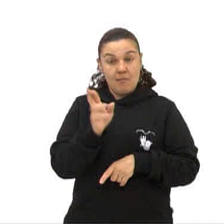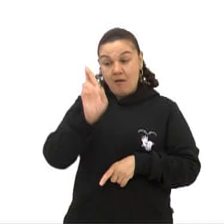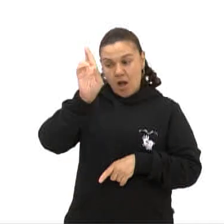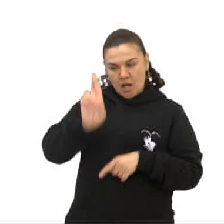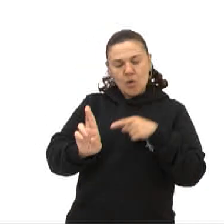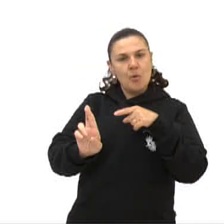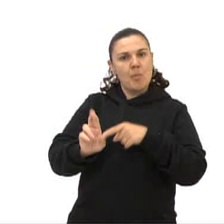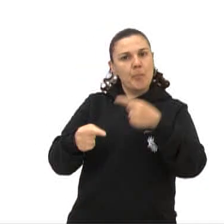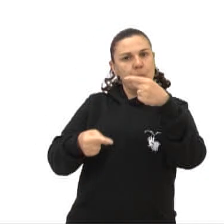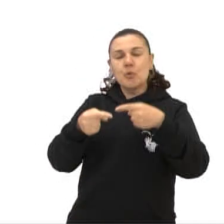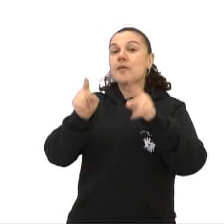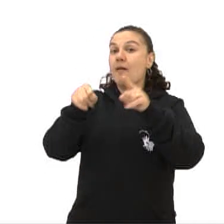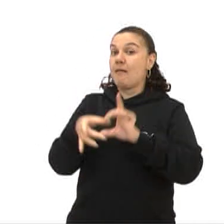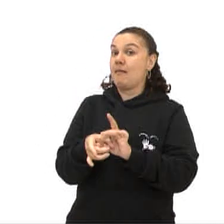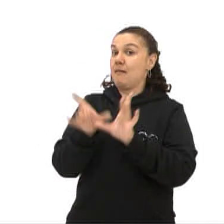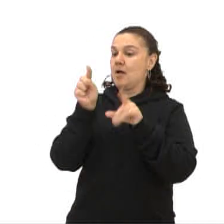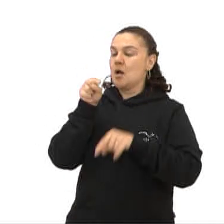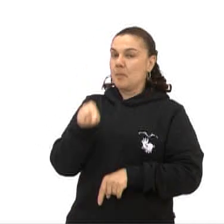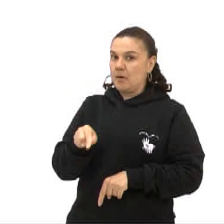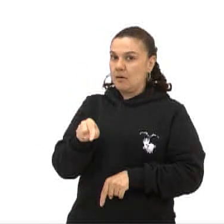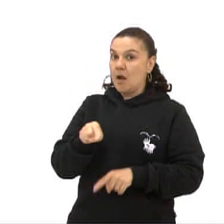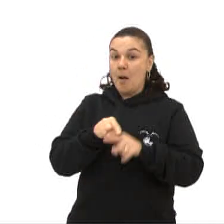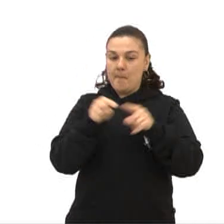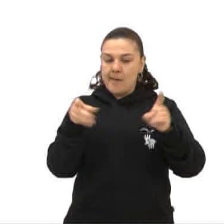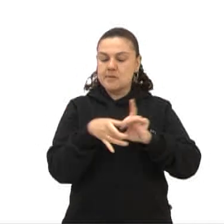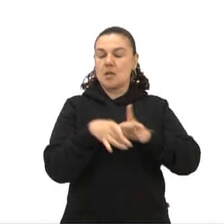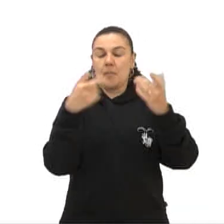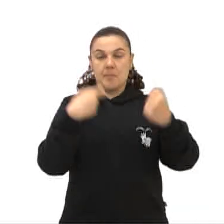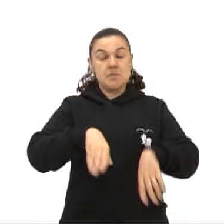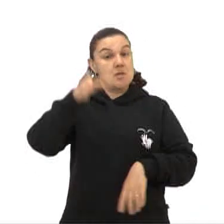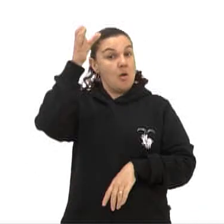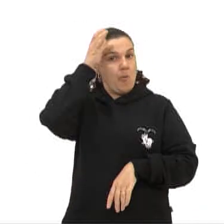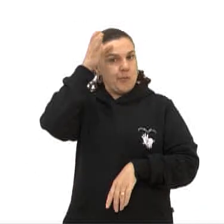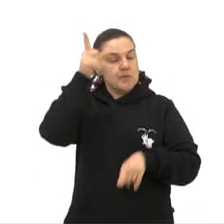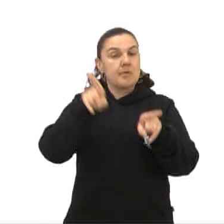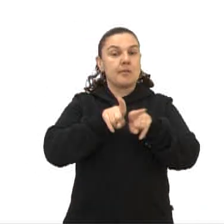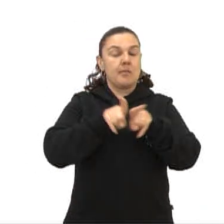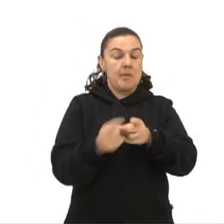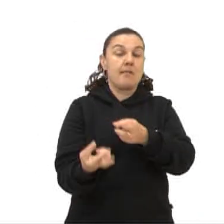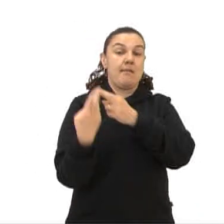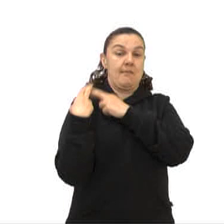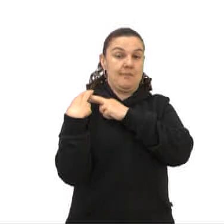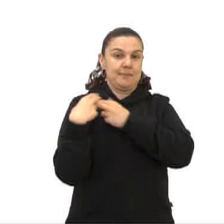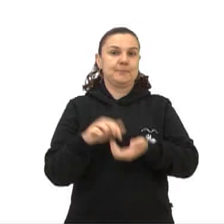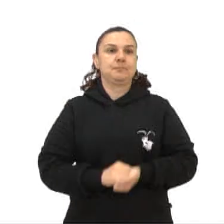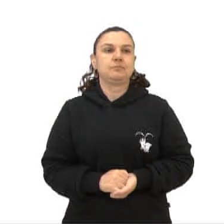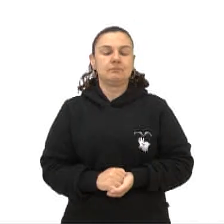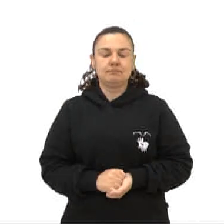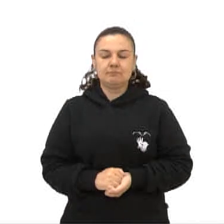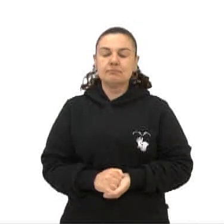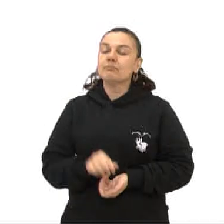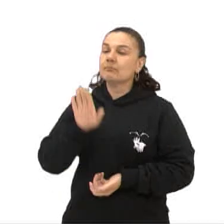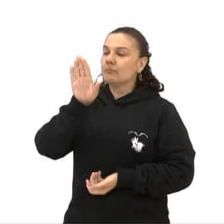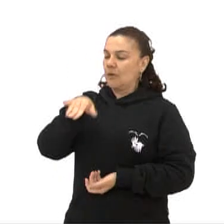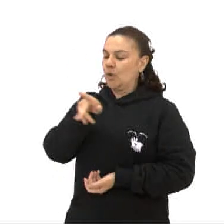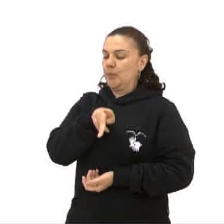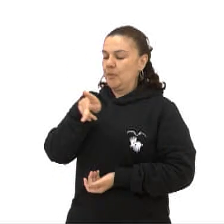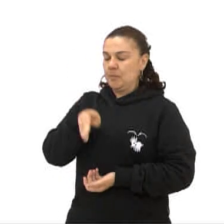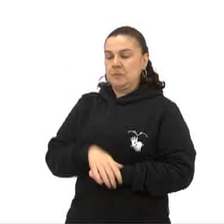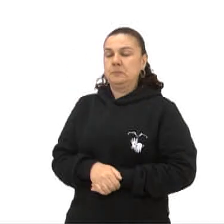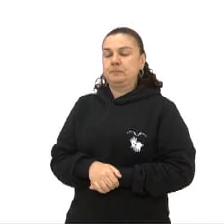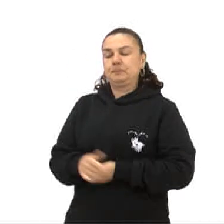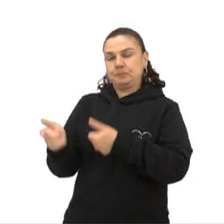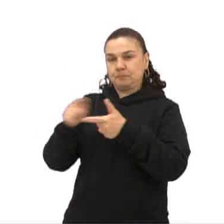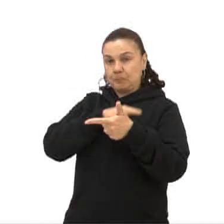é a liberdade, mas a liberdade precisa de consciência e responsabilidade. Professor Eloy,